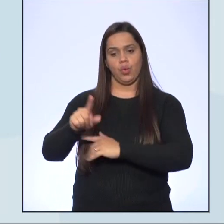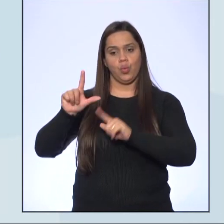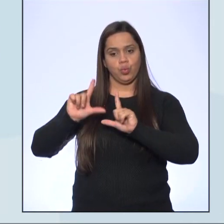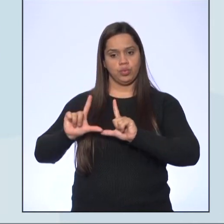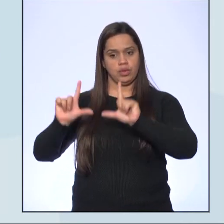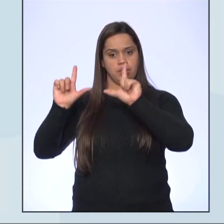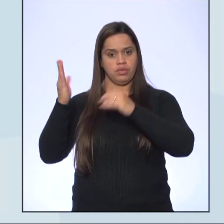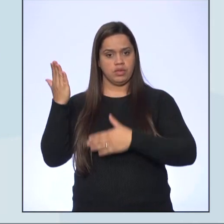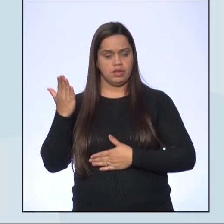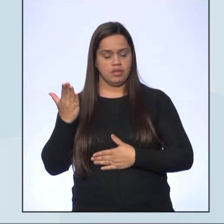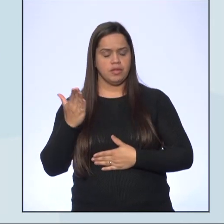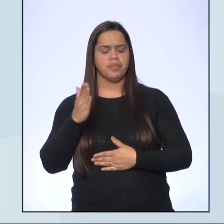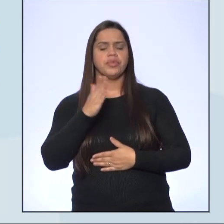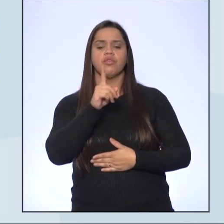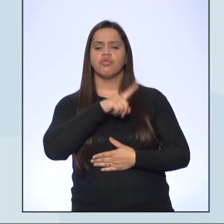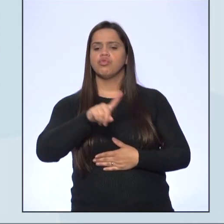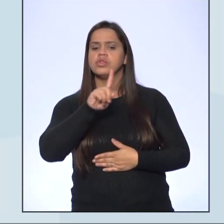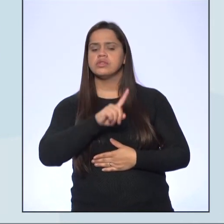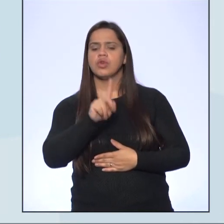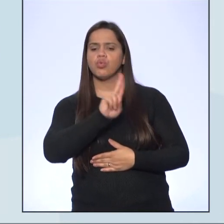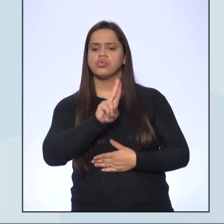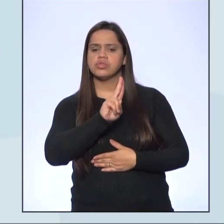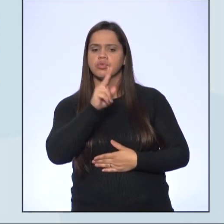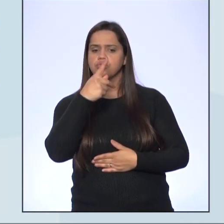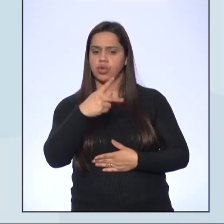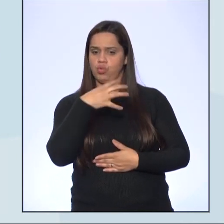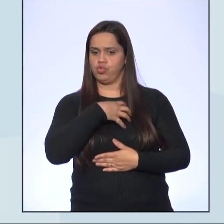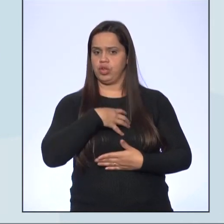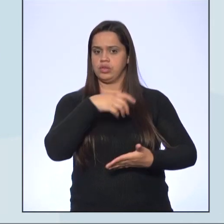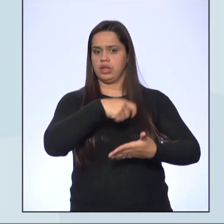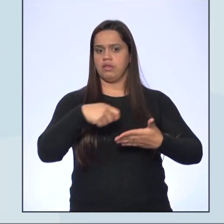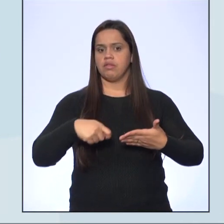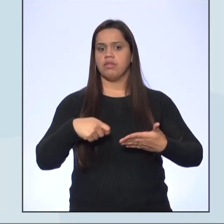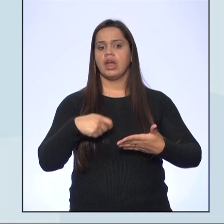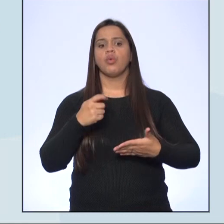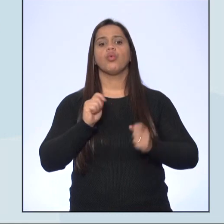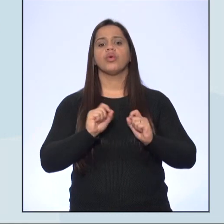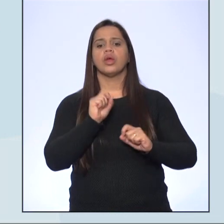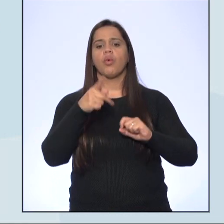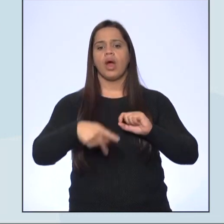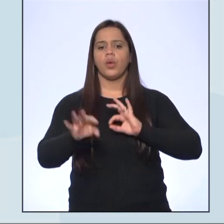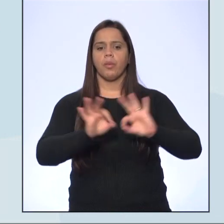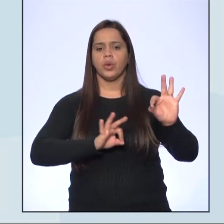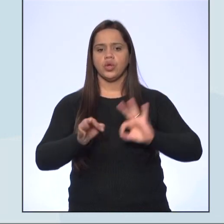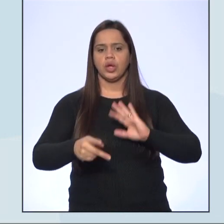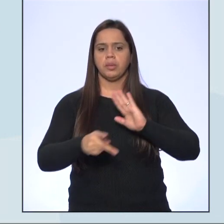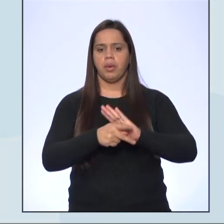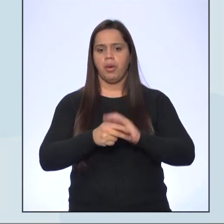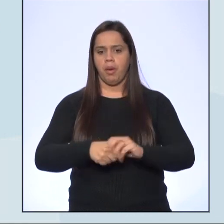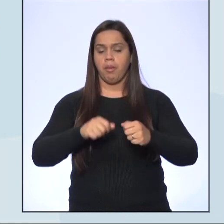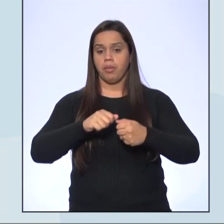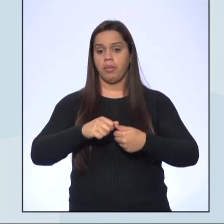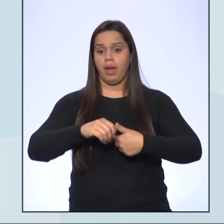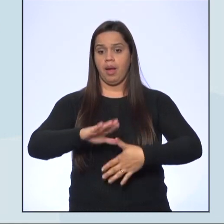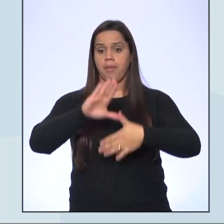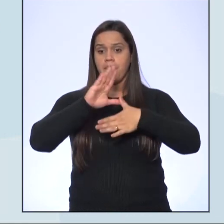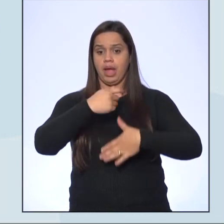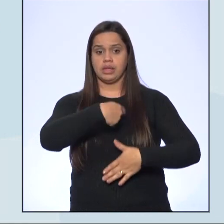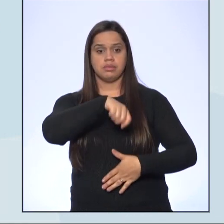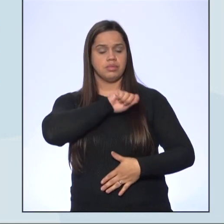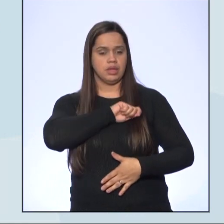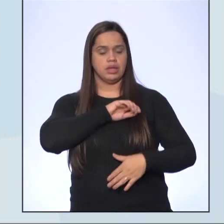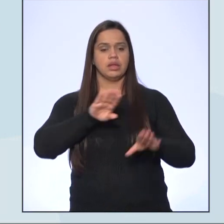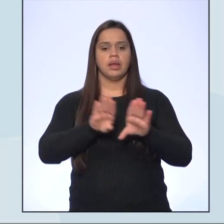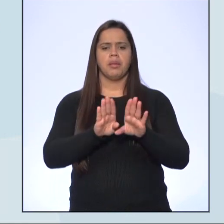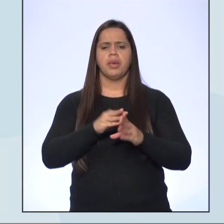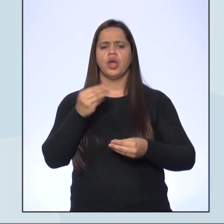Então, descreva com as suas palavras qual era o projeto de Simão Bolívar para a América Hispânica. E, a partir da sua reflexão anterior, como podemos relacionar o